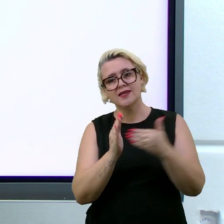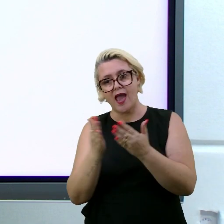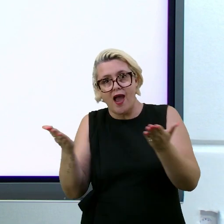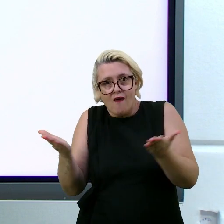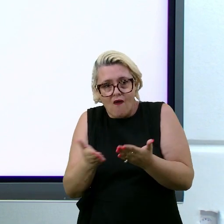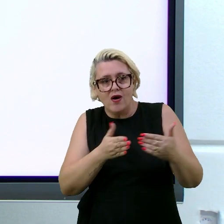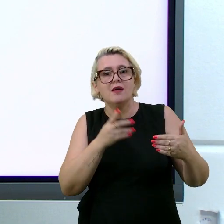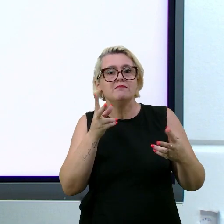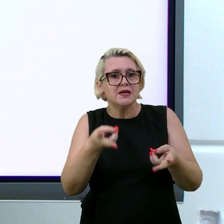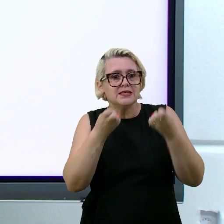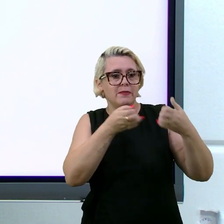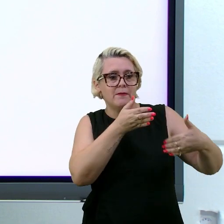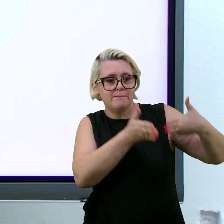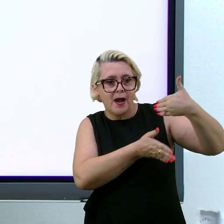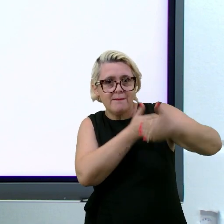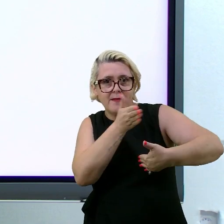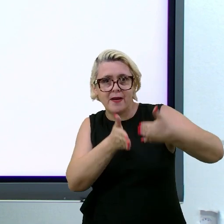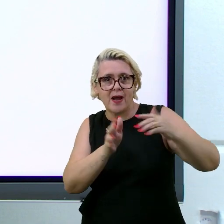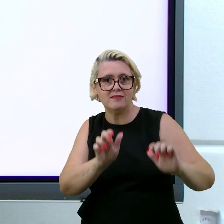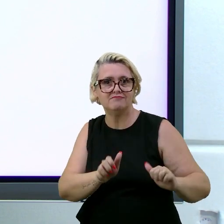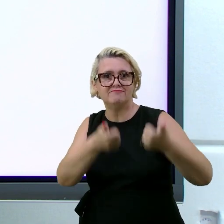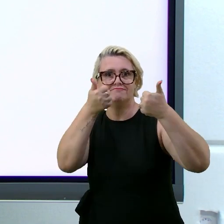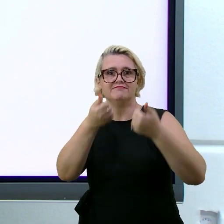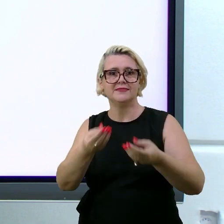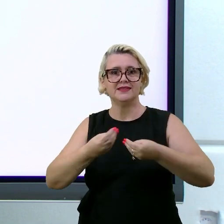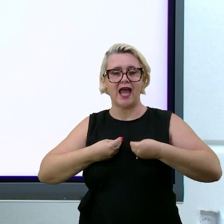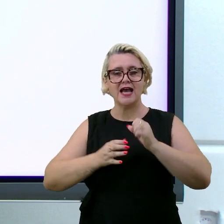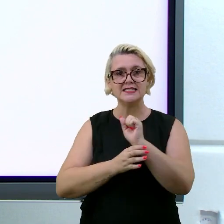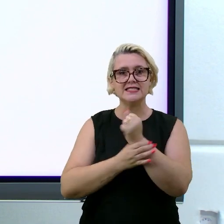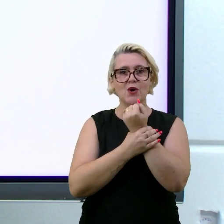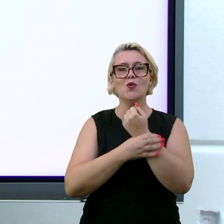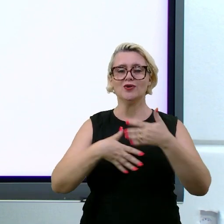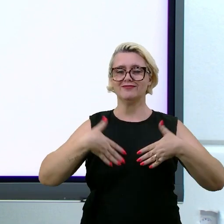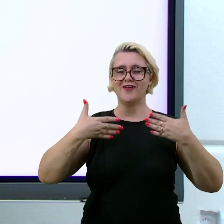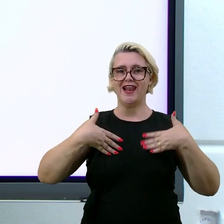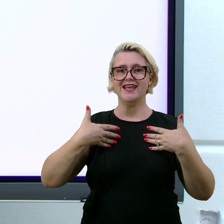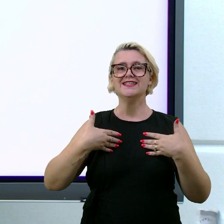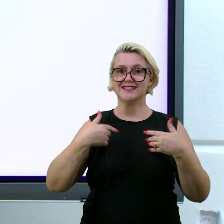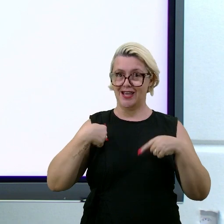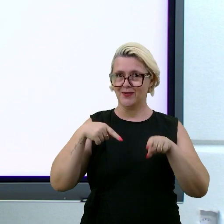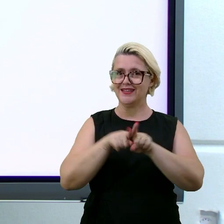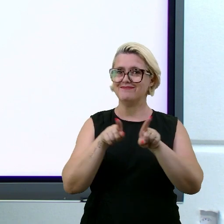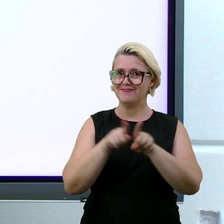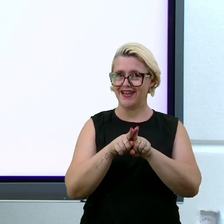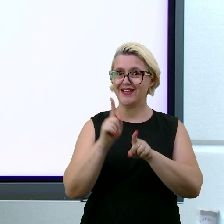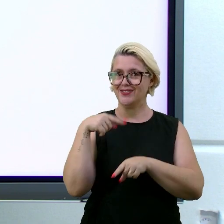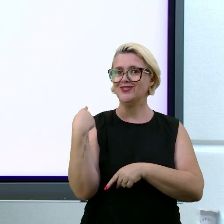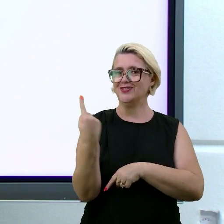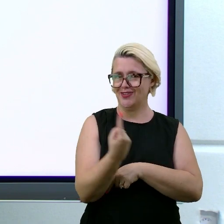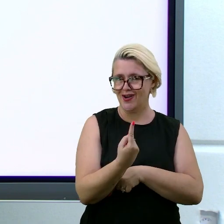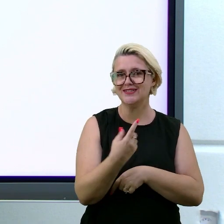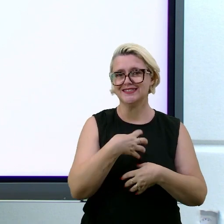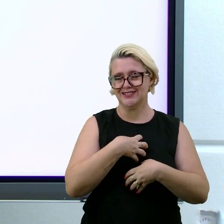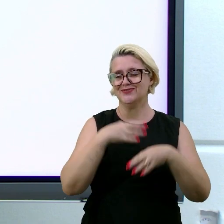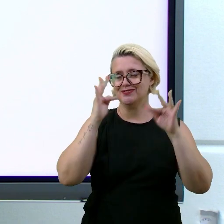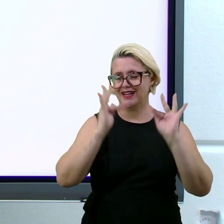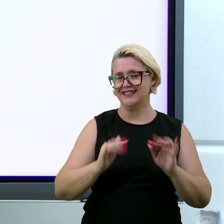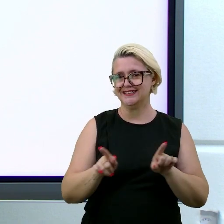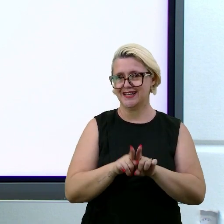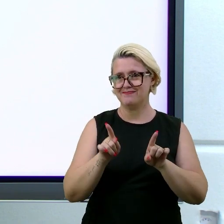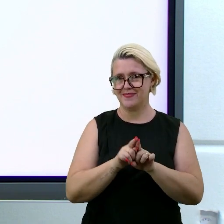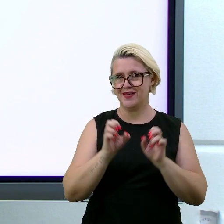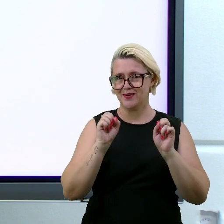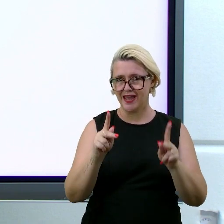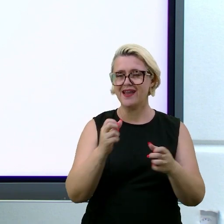esse avanço e vai ficar cada vez mais seguro, contente do resultado. E eu por aqui também, nós por aqui também, é claro.